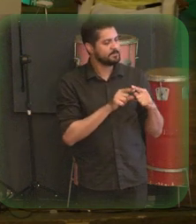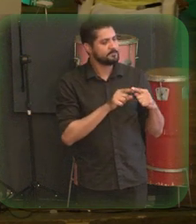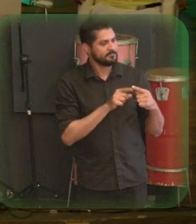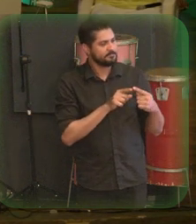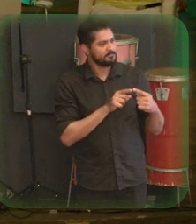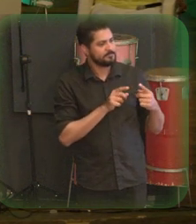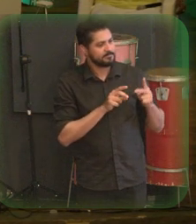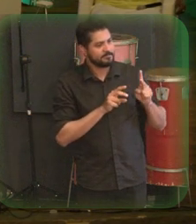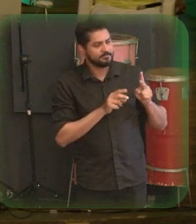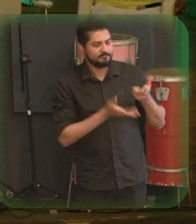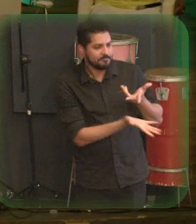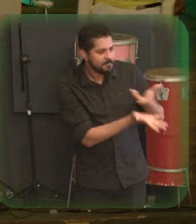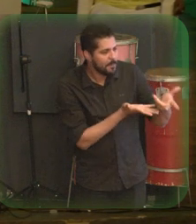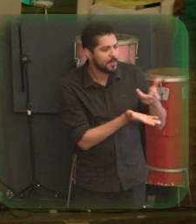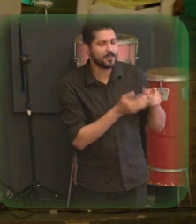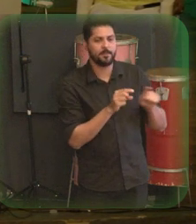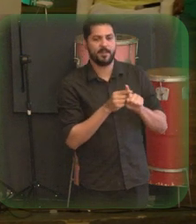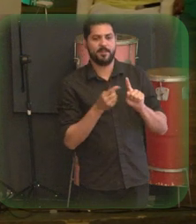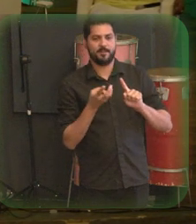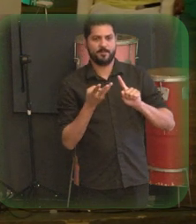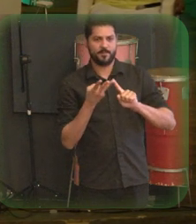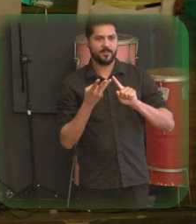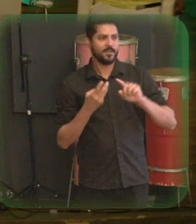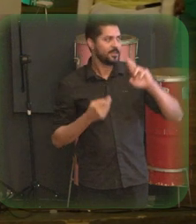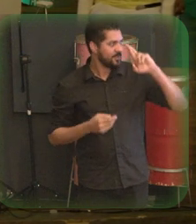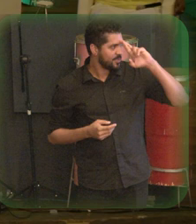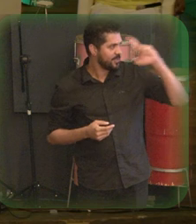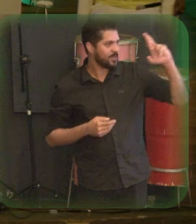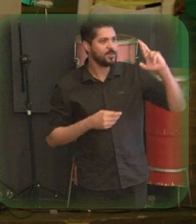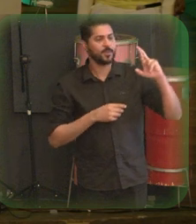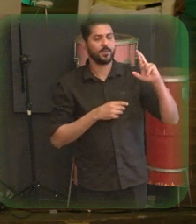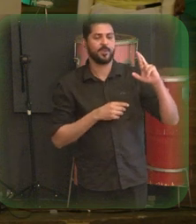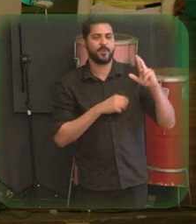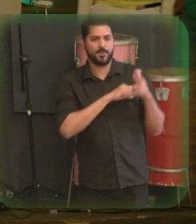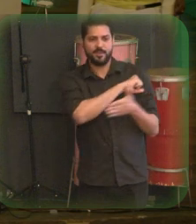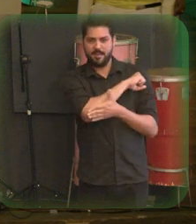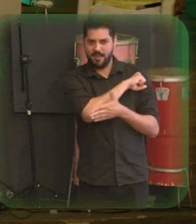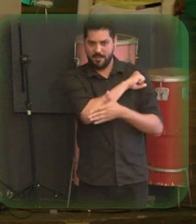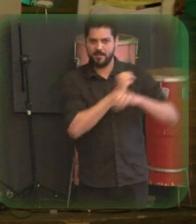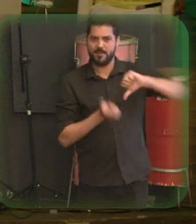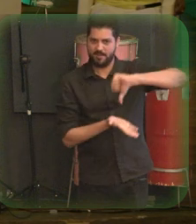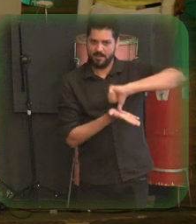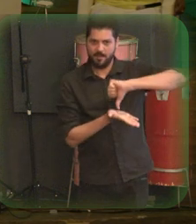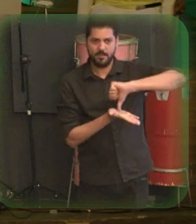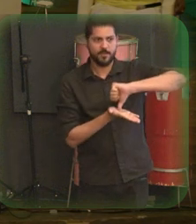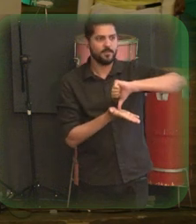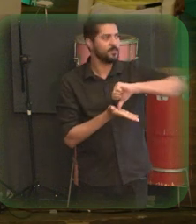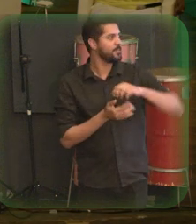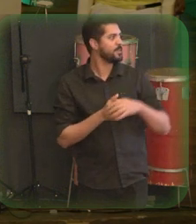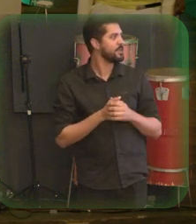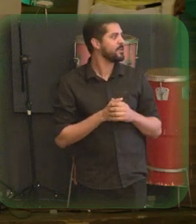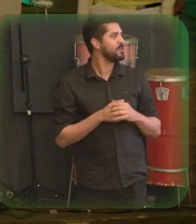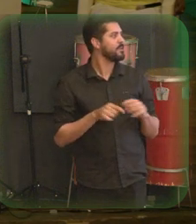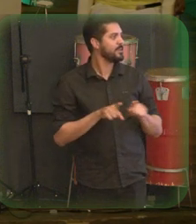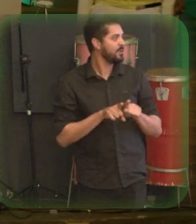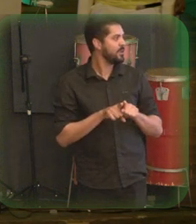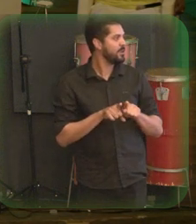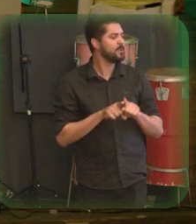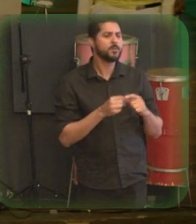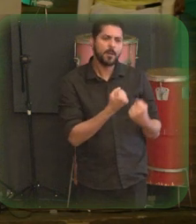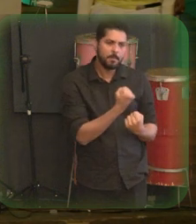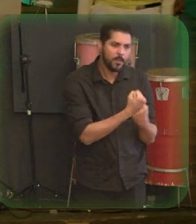Registrar aqui, nosso diretor do Campus Cabo está ali, eu não poderia deixar de falar, o apoio do governo do Estado tem